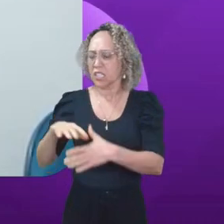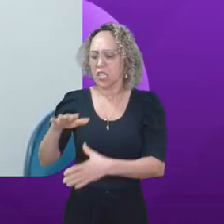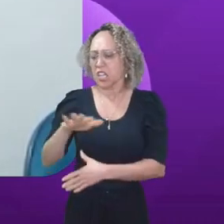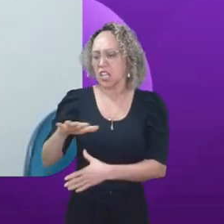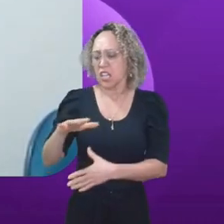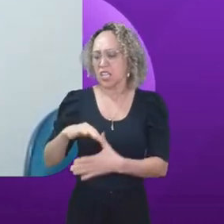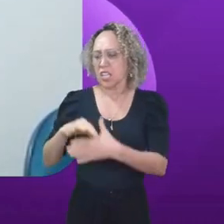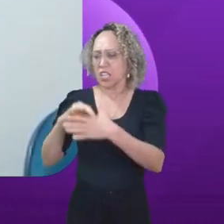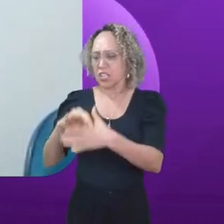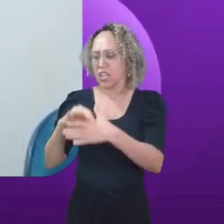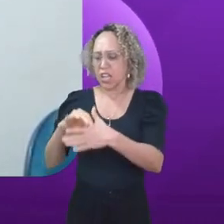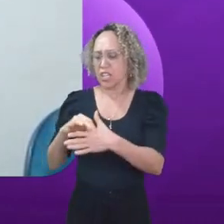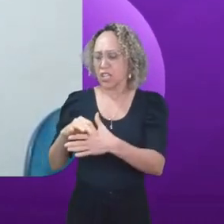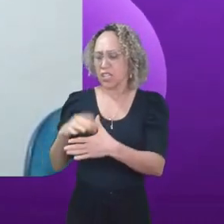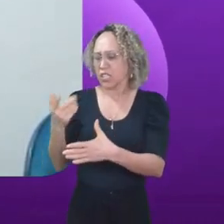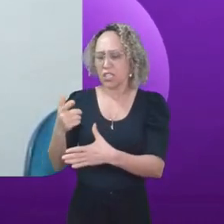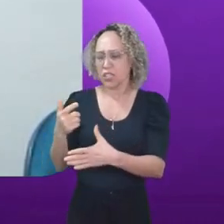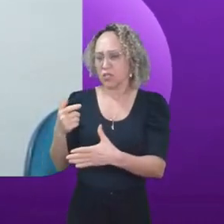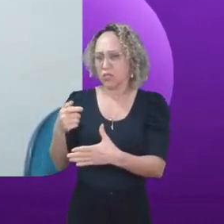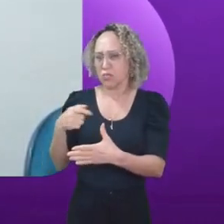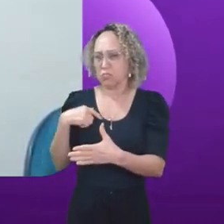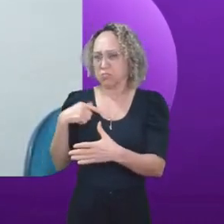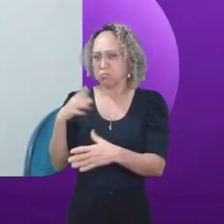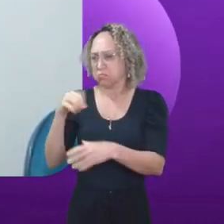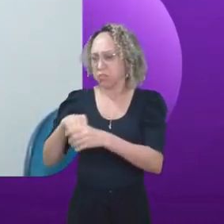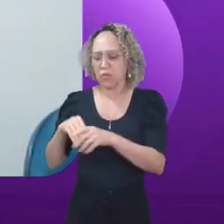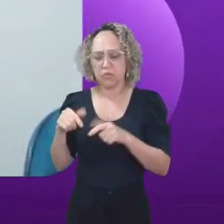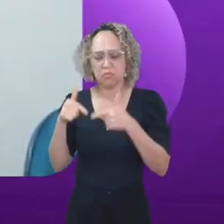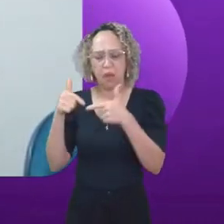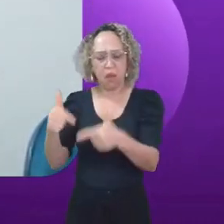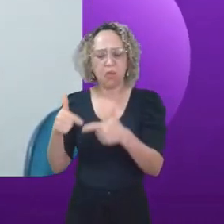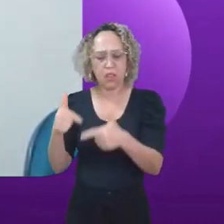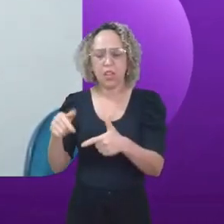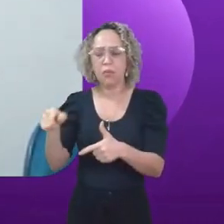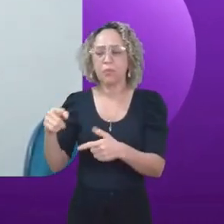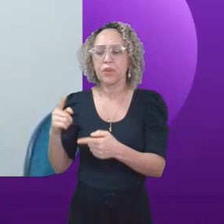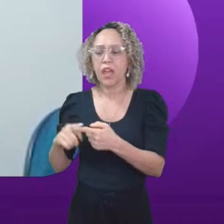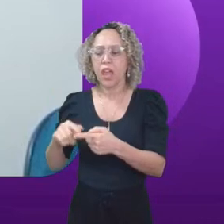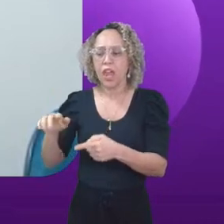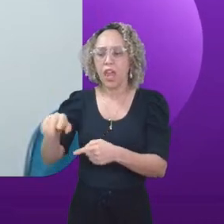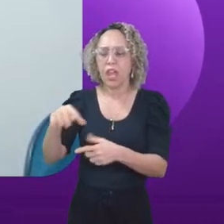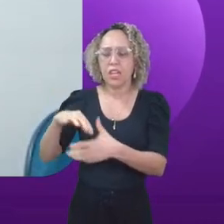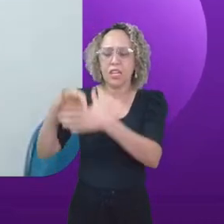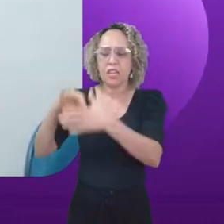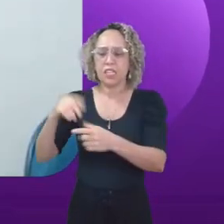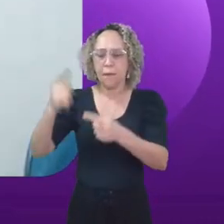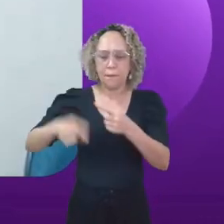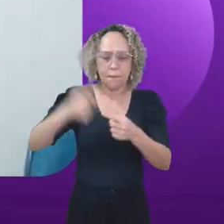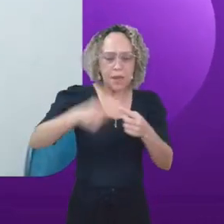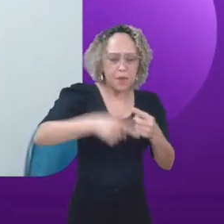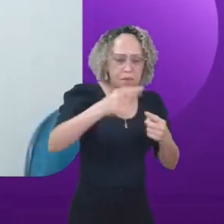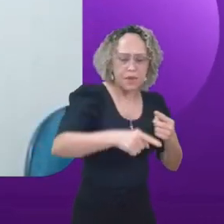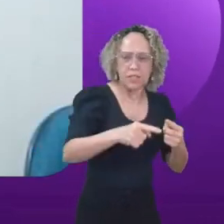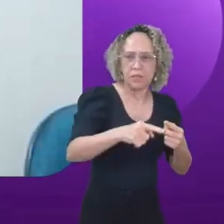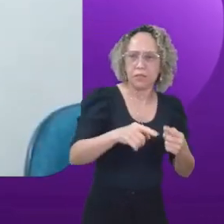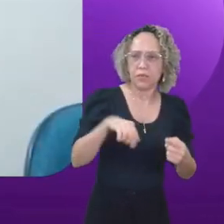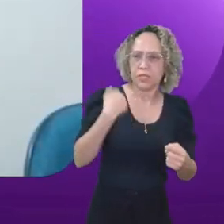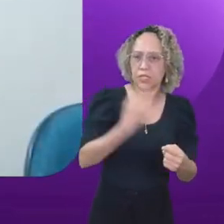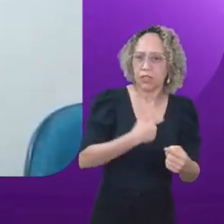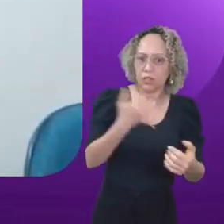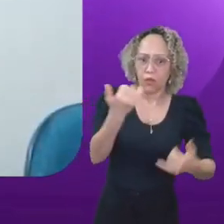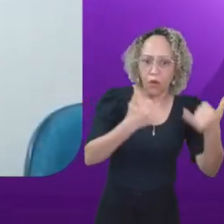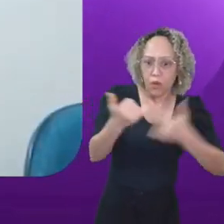que as informações chegassem, eles impediam que coisas, eles impediam que as informações que a gente tinha, que a